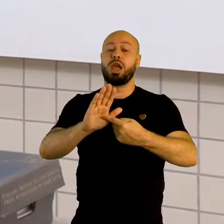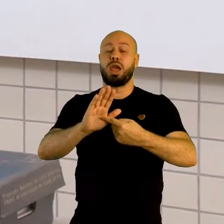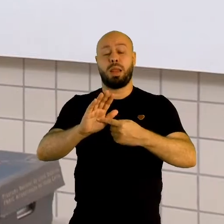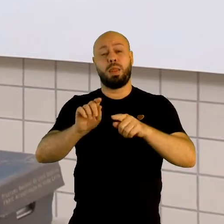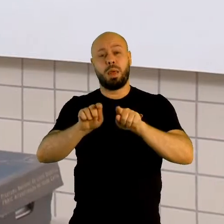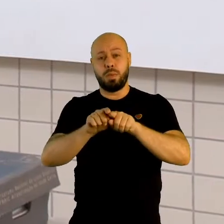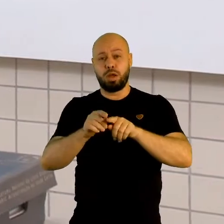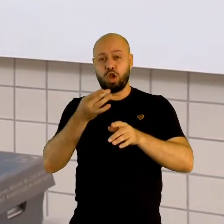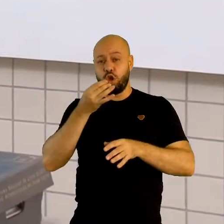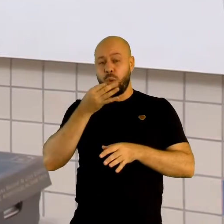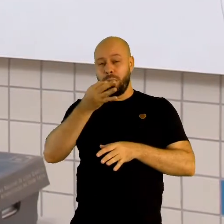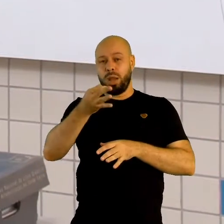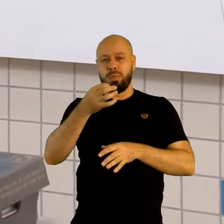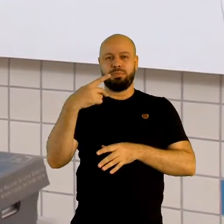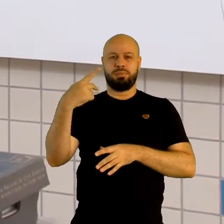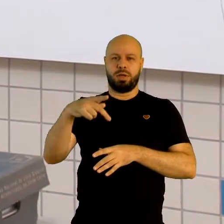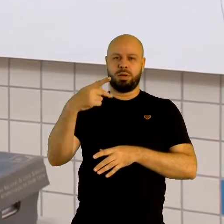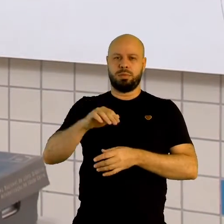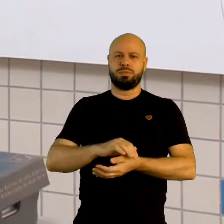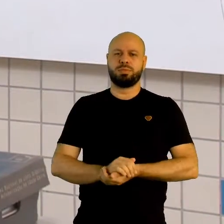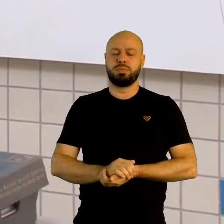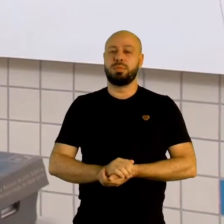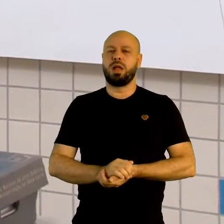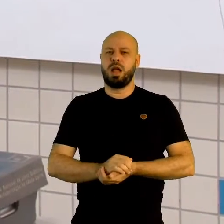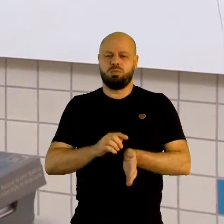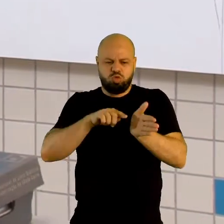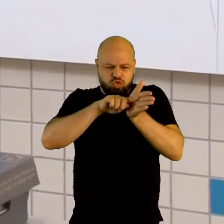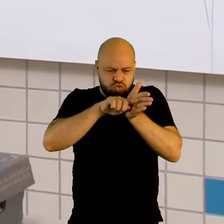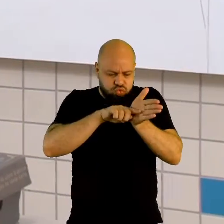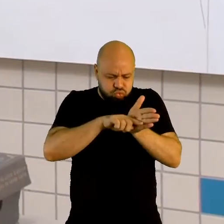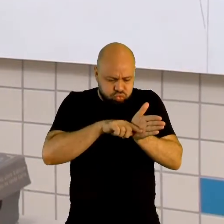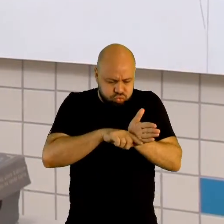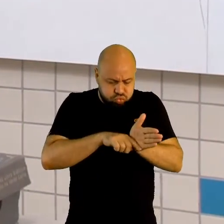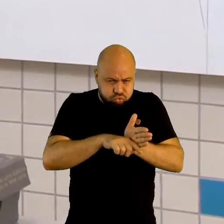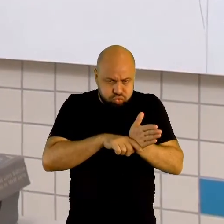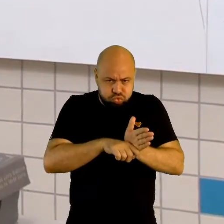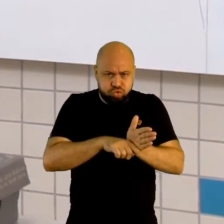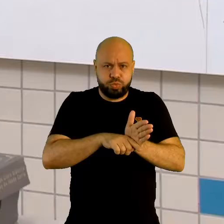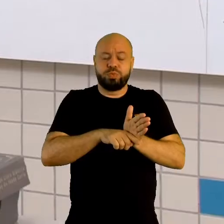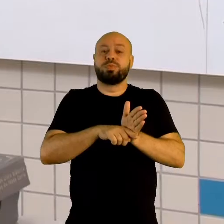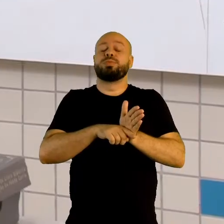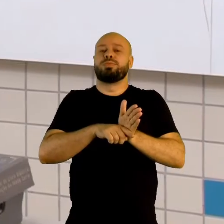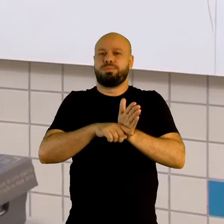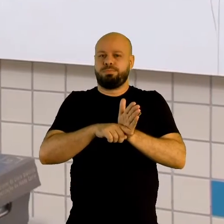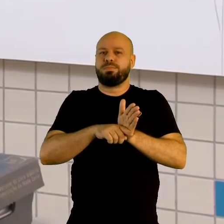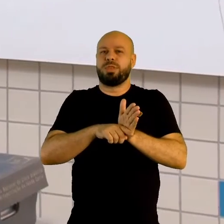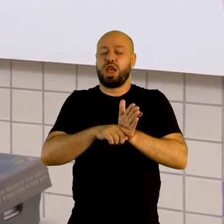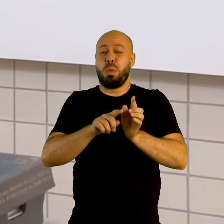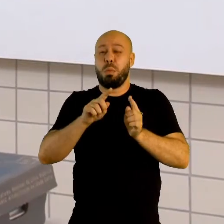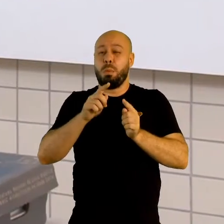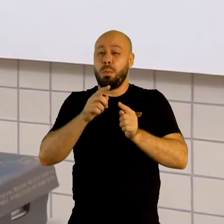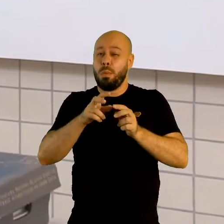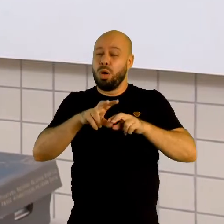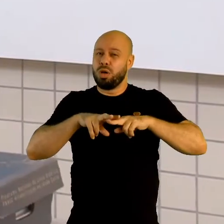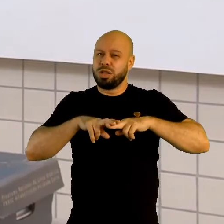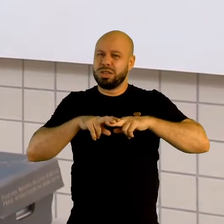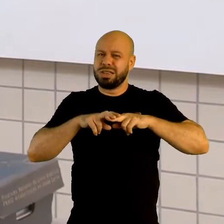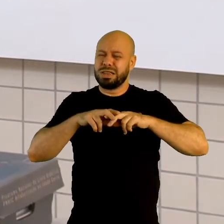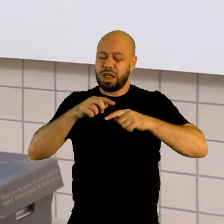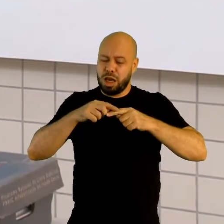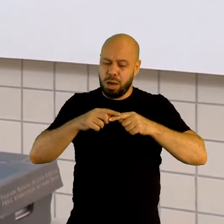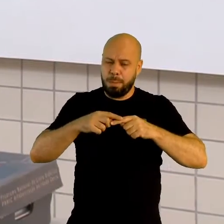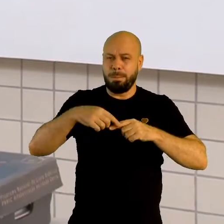opinião. É de caráter investigativo, por isso é um texto maior que a notícia. Então nós podemos dizer